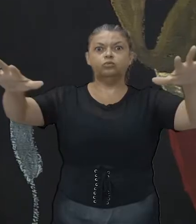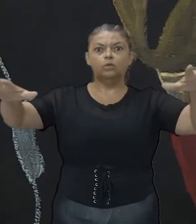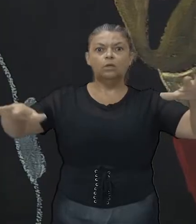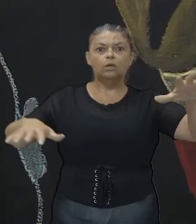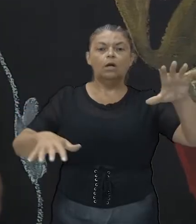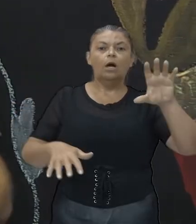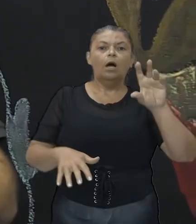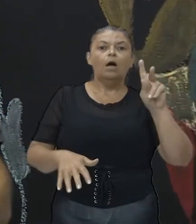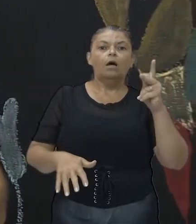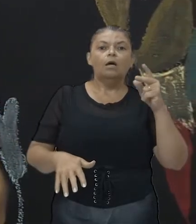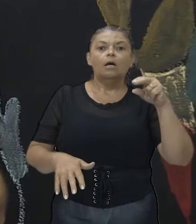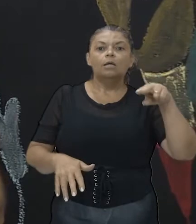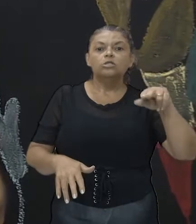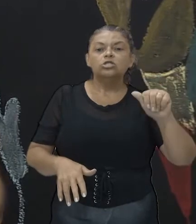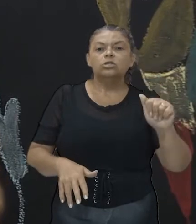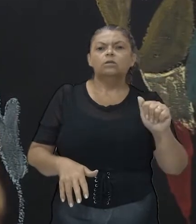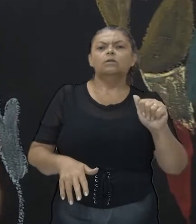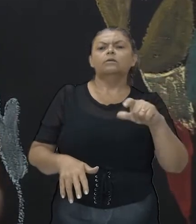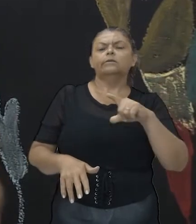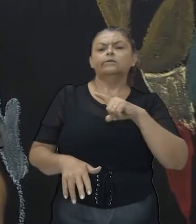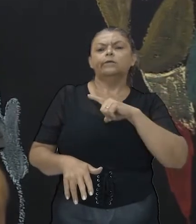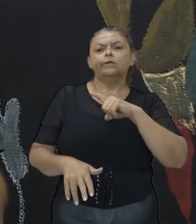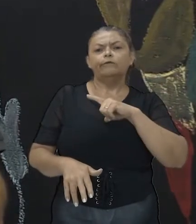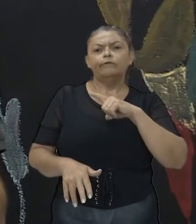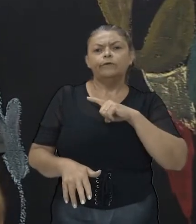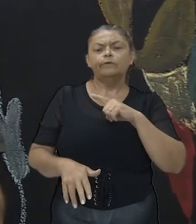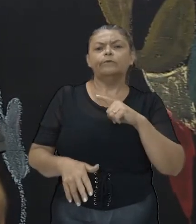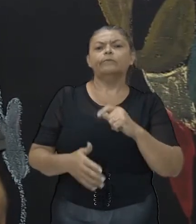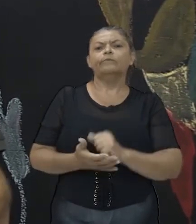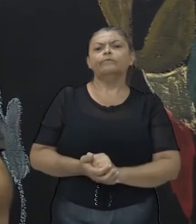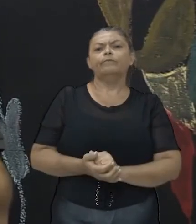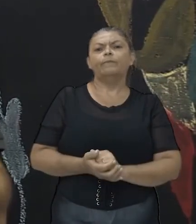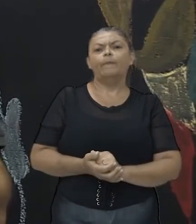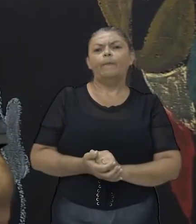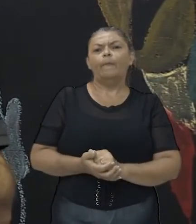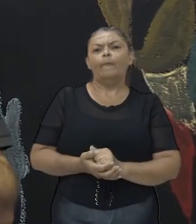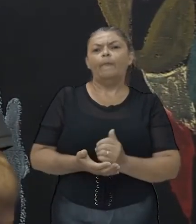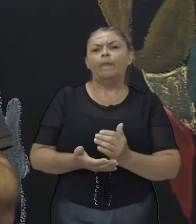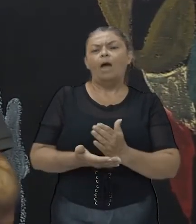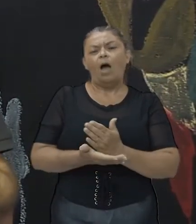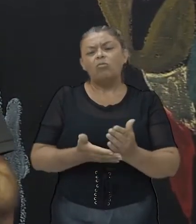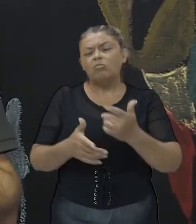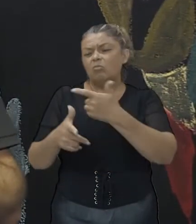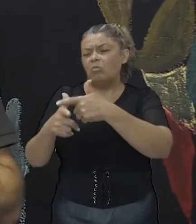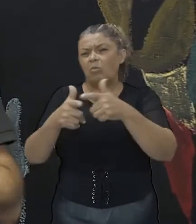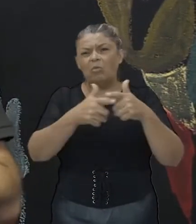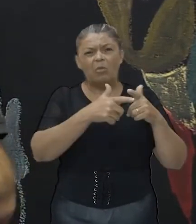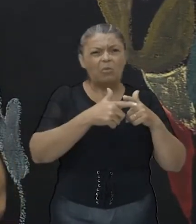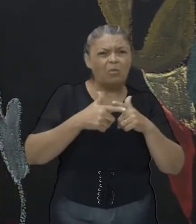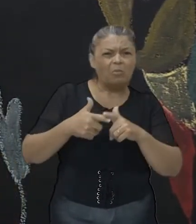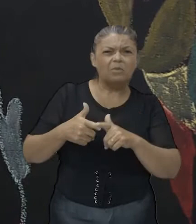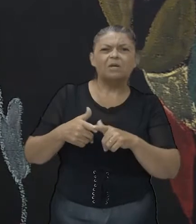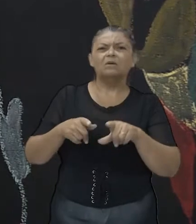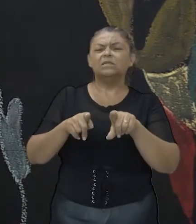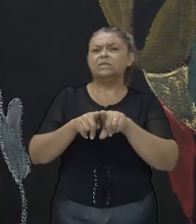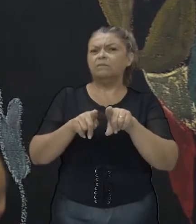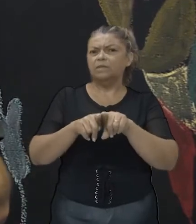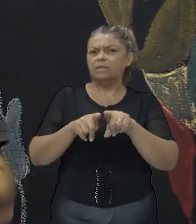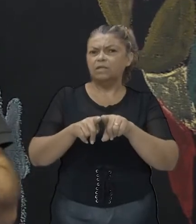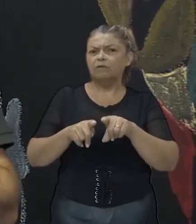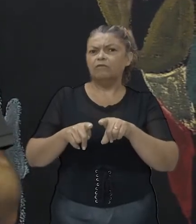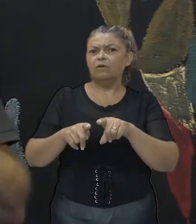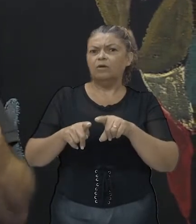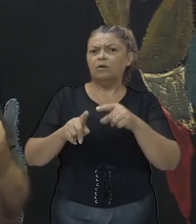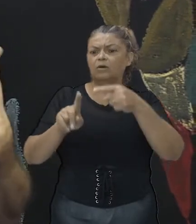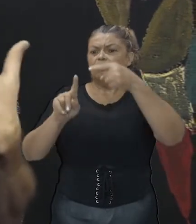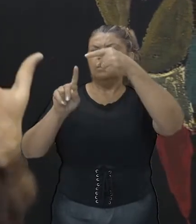por ter um passado predominantemente agrário, acabou tendo sempre uma taxa de fecundidade alta devido